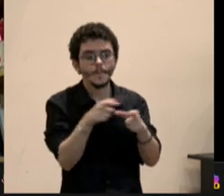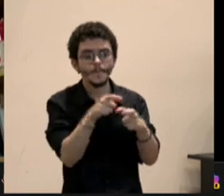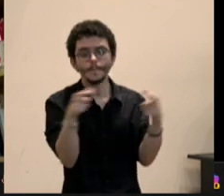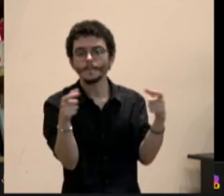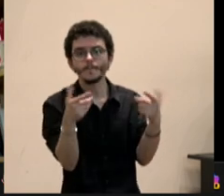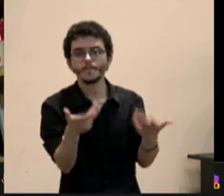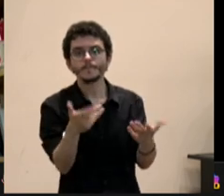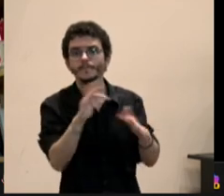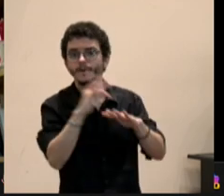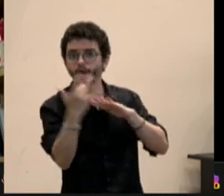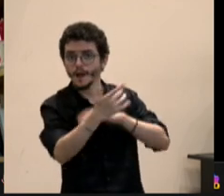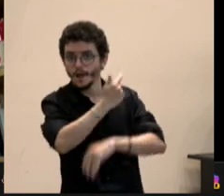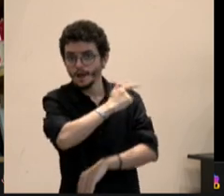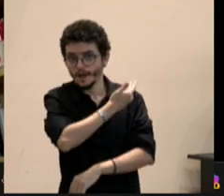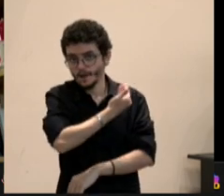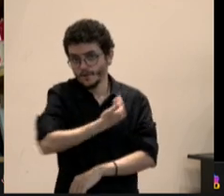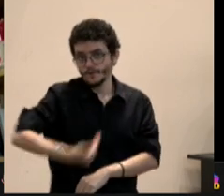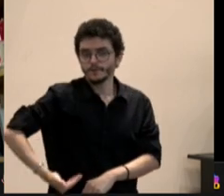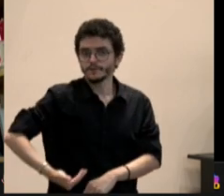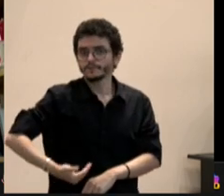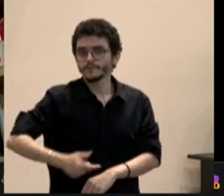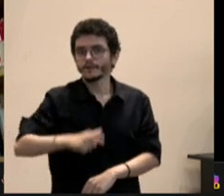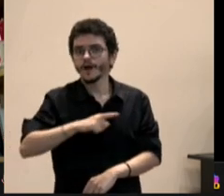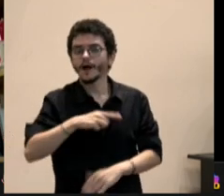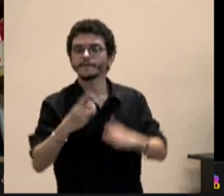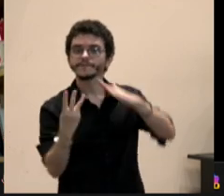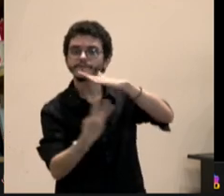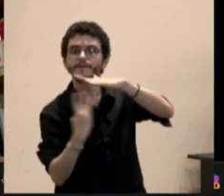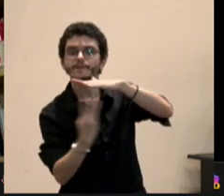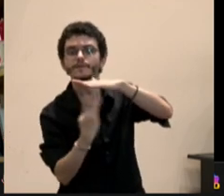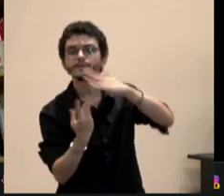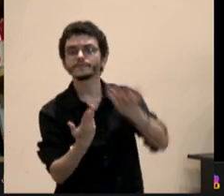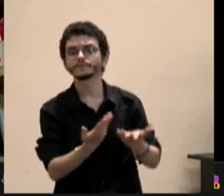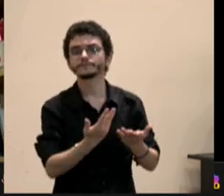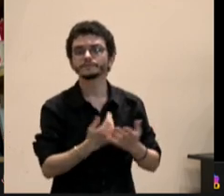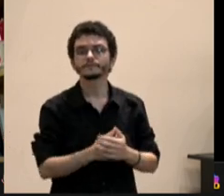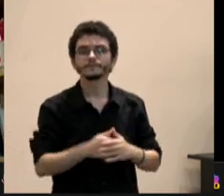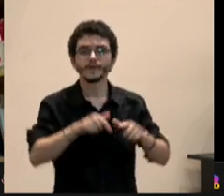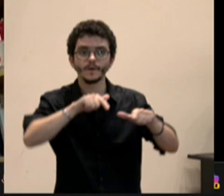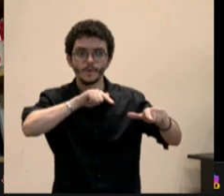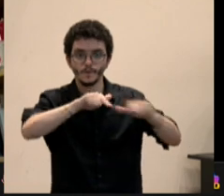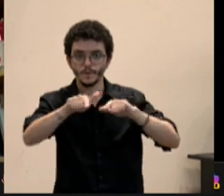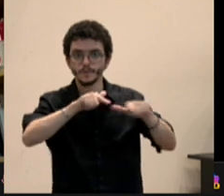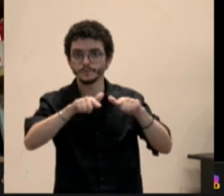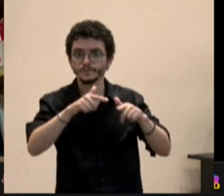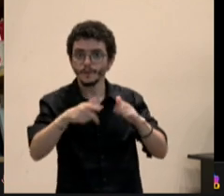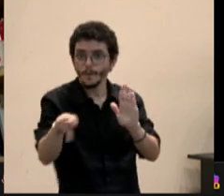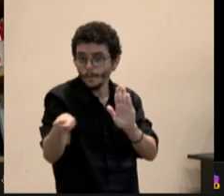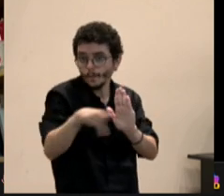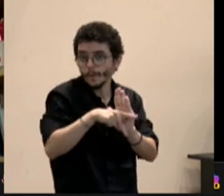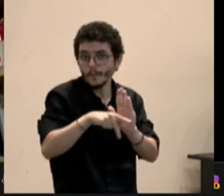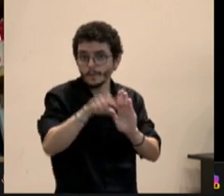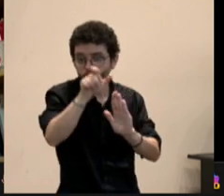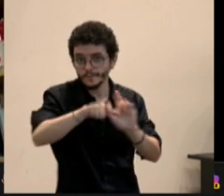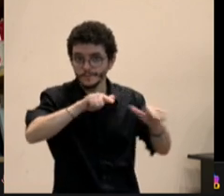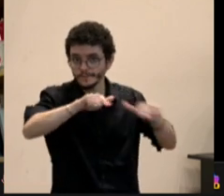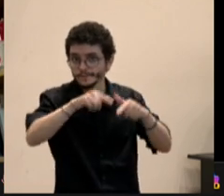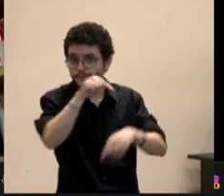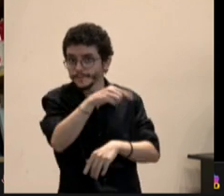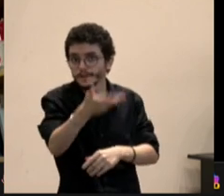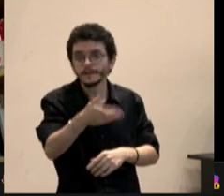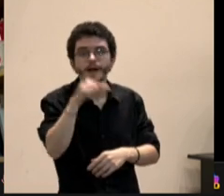das redes públicas, há uma terceirização do trabalho dos funcionários. E que